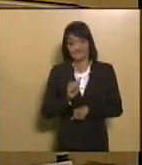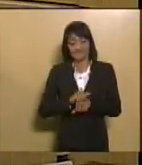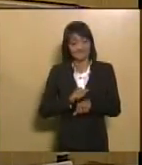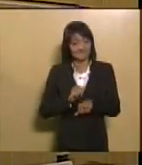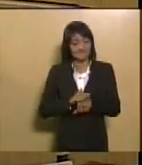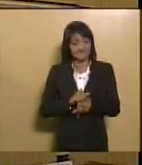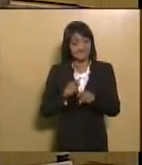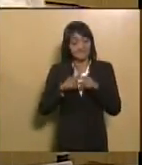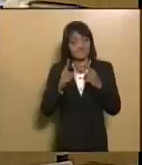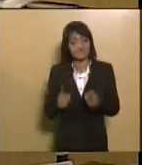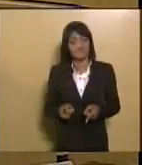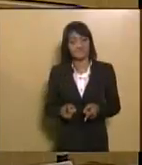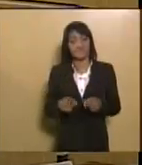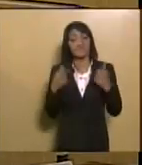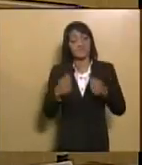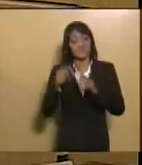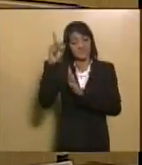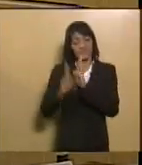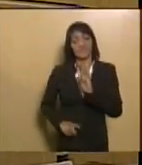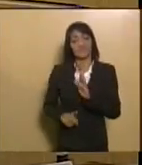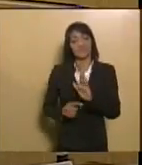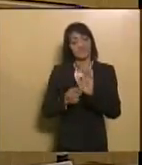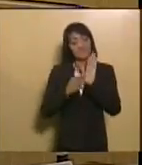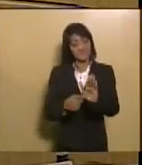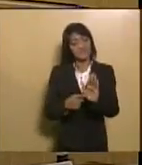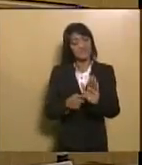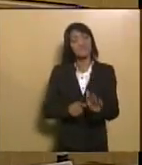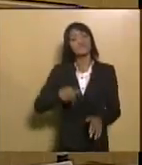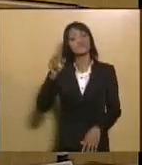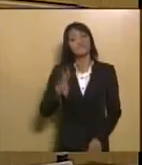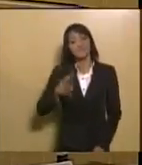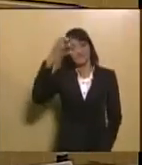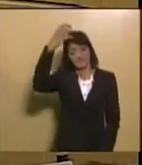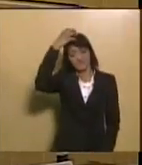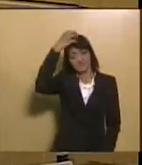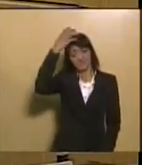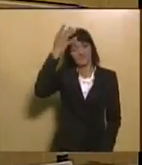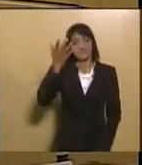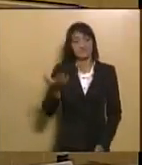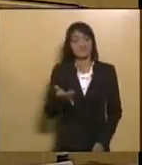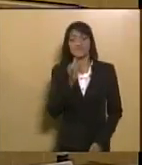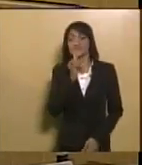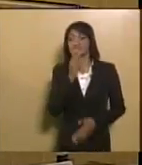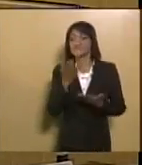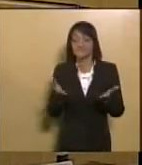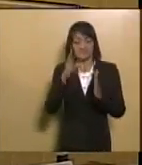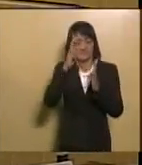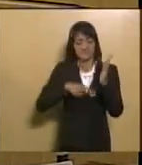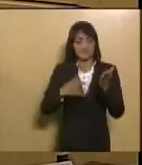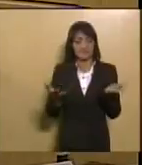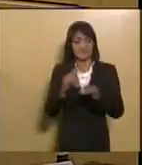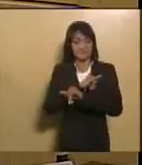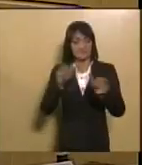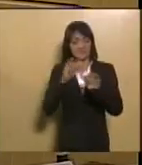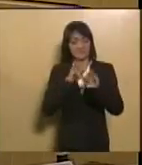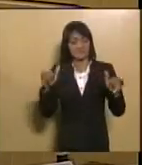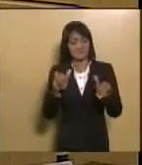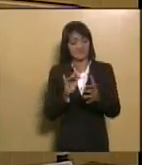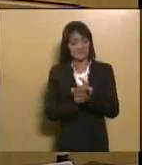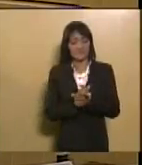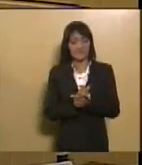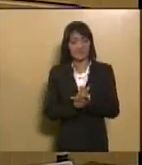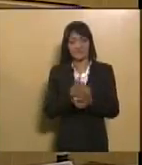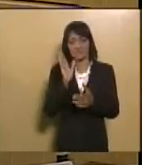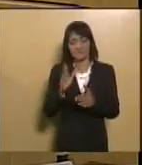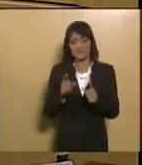o dever de apontar quem causou esse dano ao erário. Mas nós vemos, por exemplo, nesse relatório que foi publicado, do